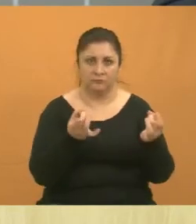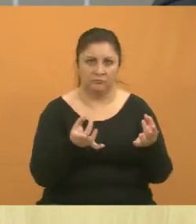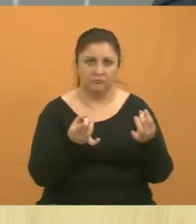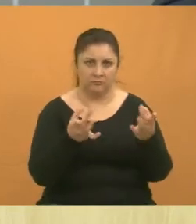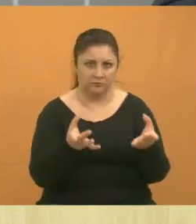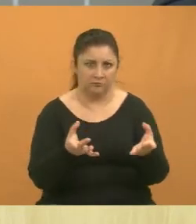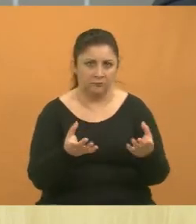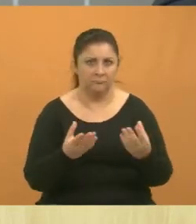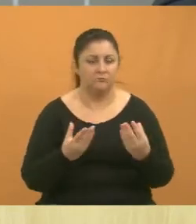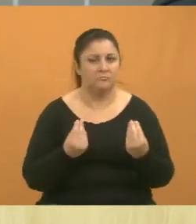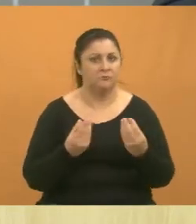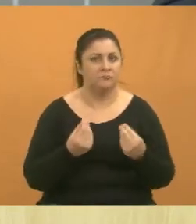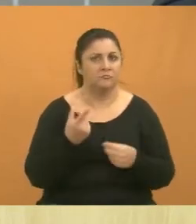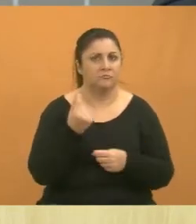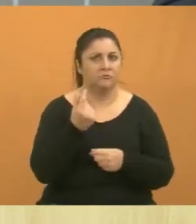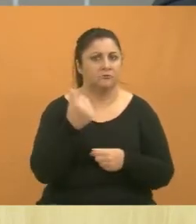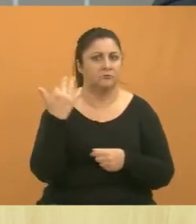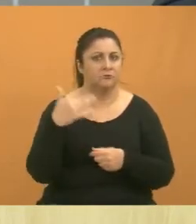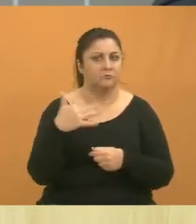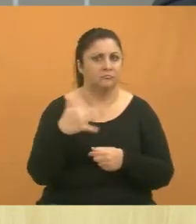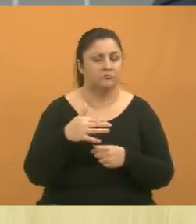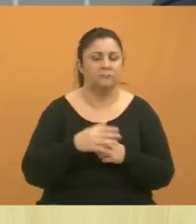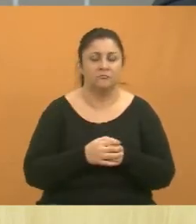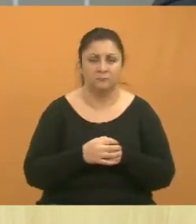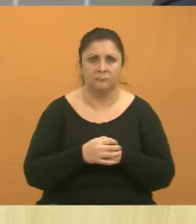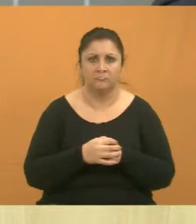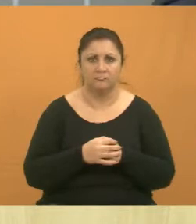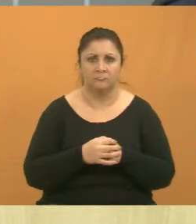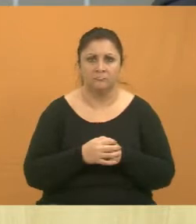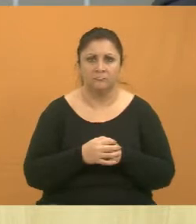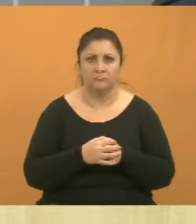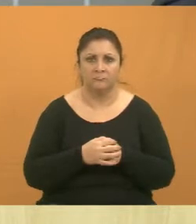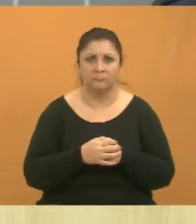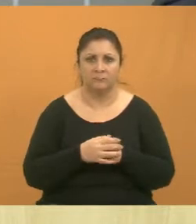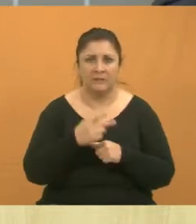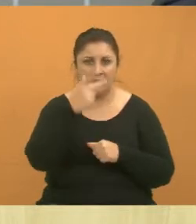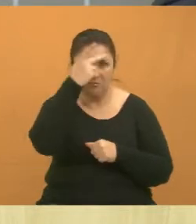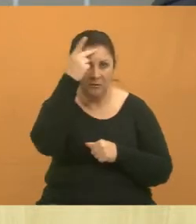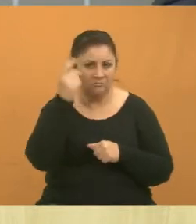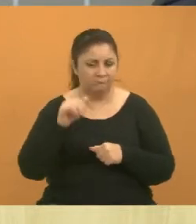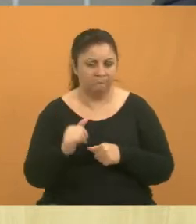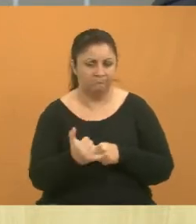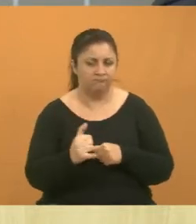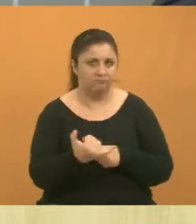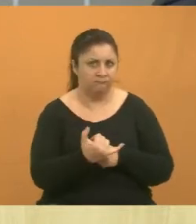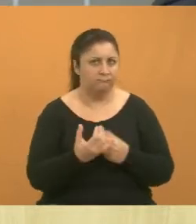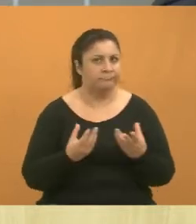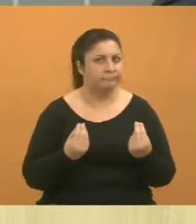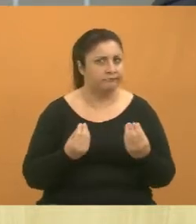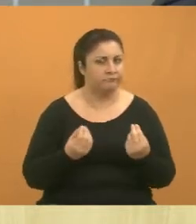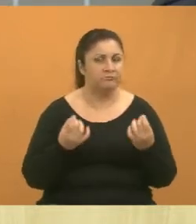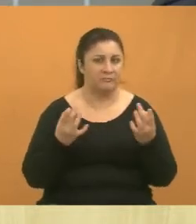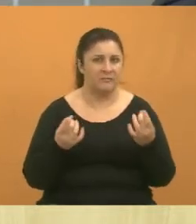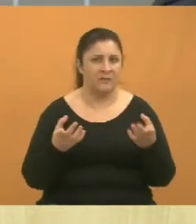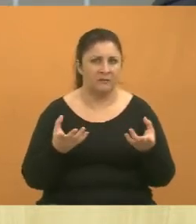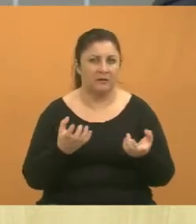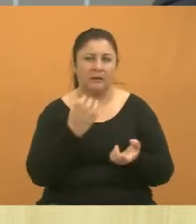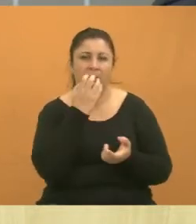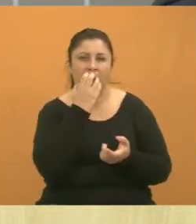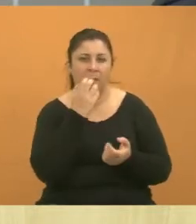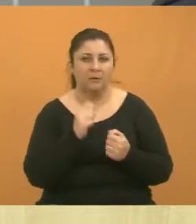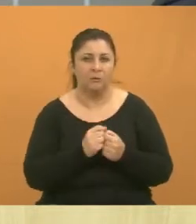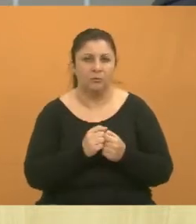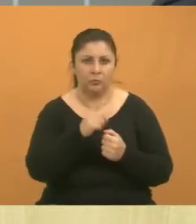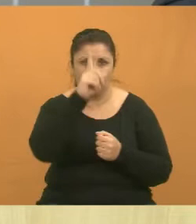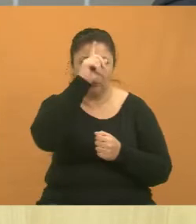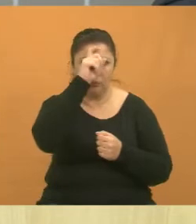está muito caro. O pessoal tem explorado muito essa questão, né? As clínicas